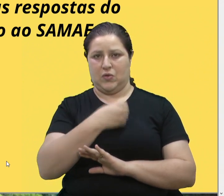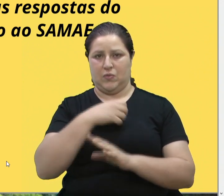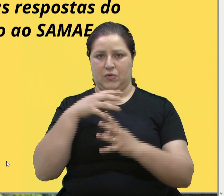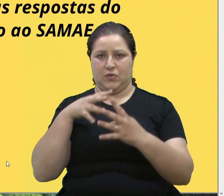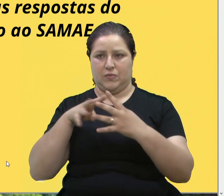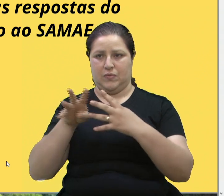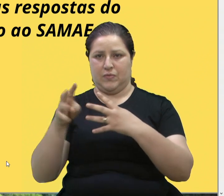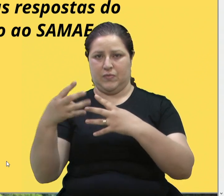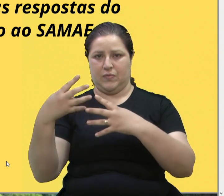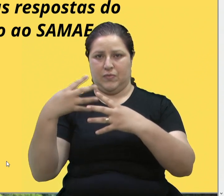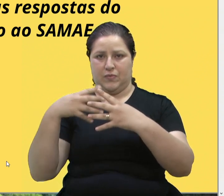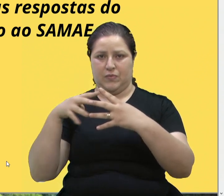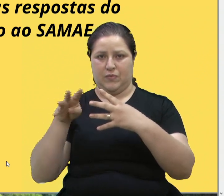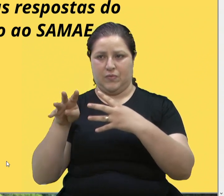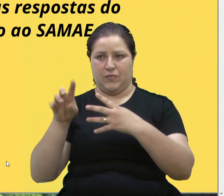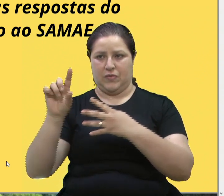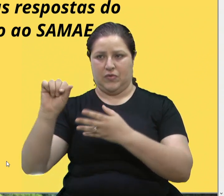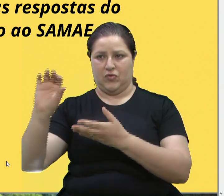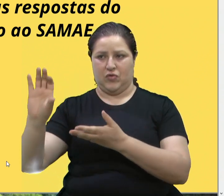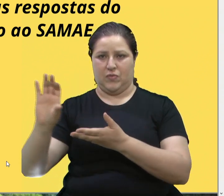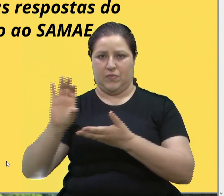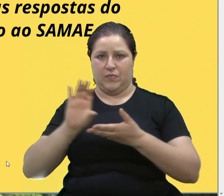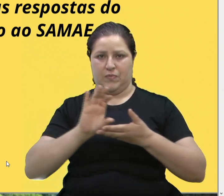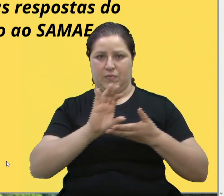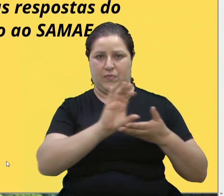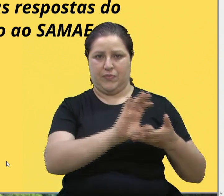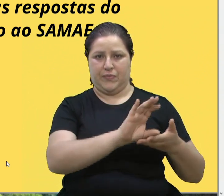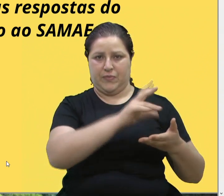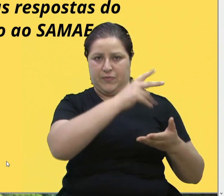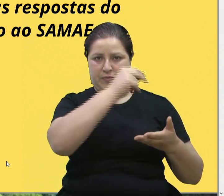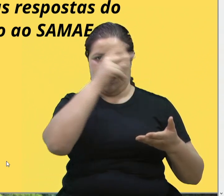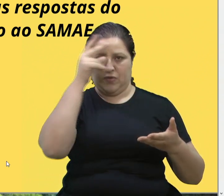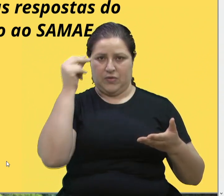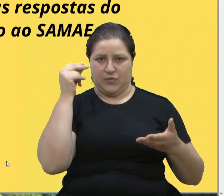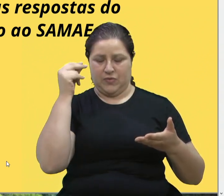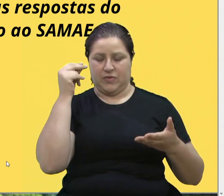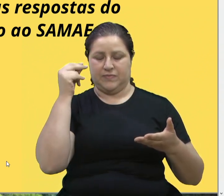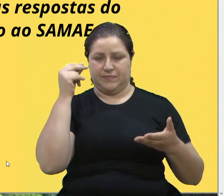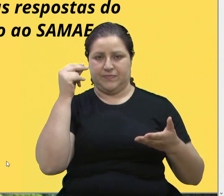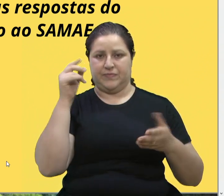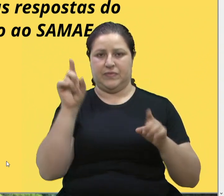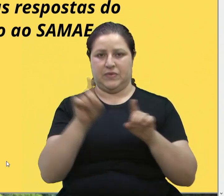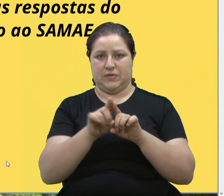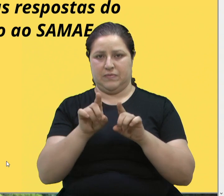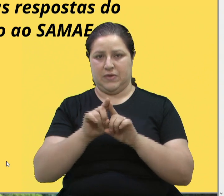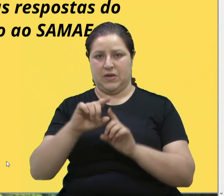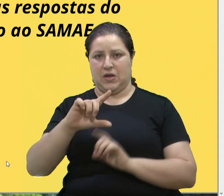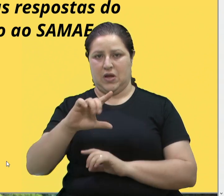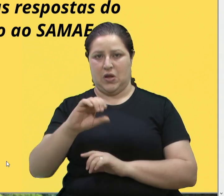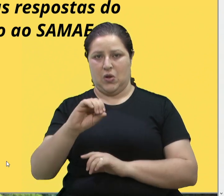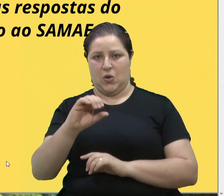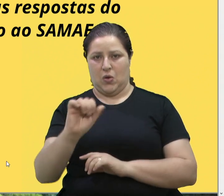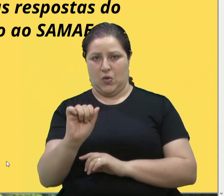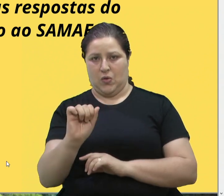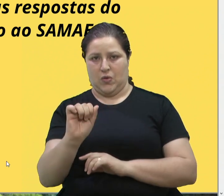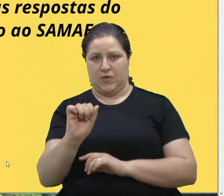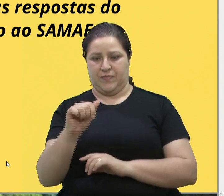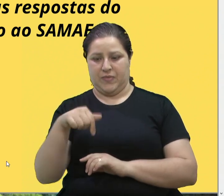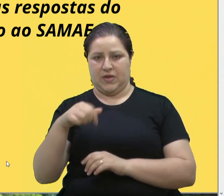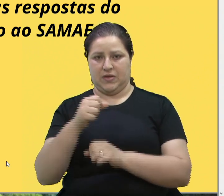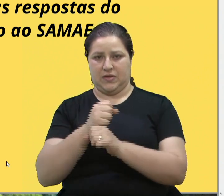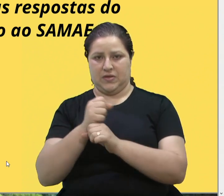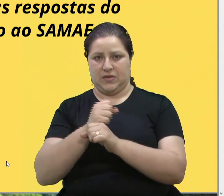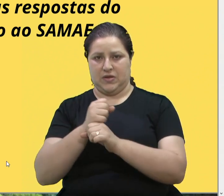Prefeitura e também peguei a lei orçamentária LOA deste ano, com os valores que o SAMAI